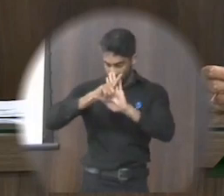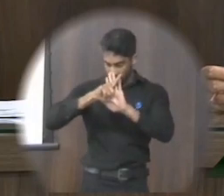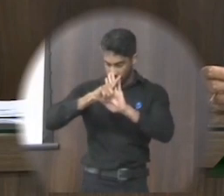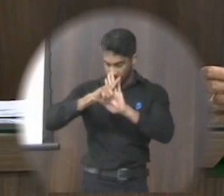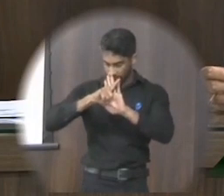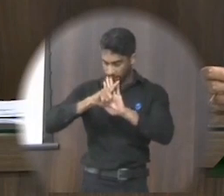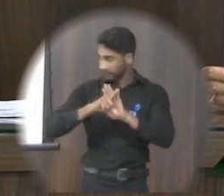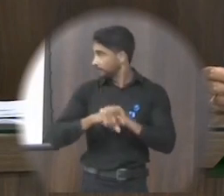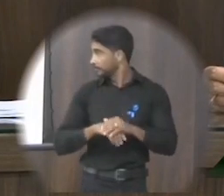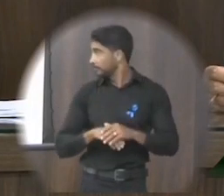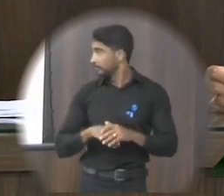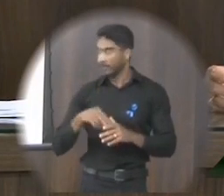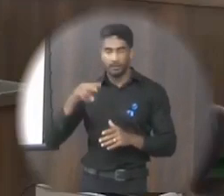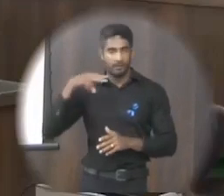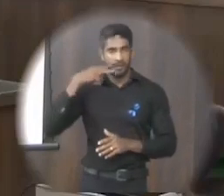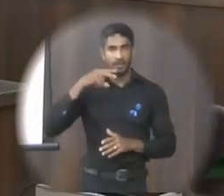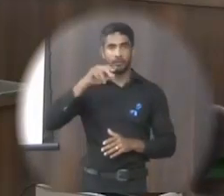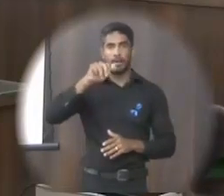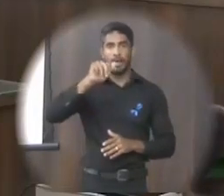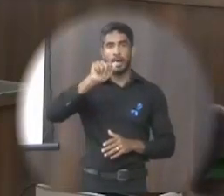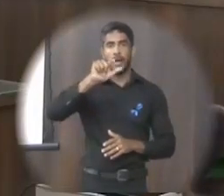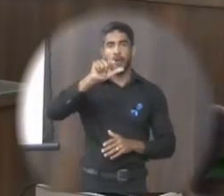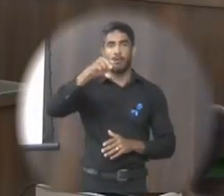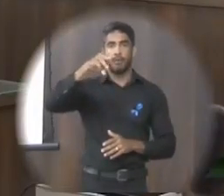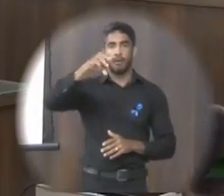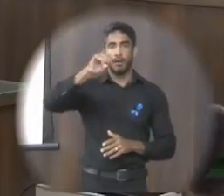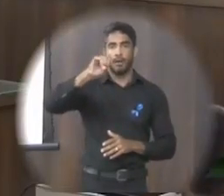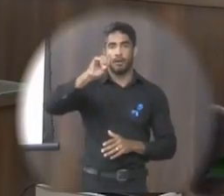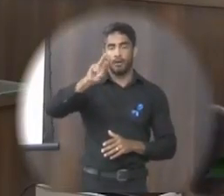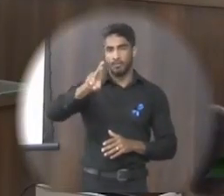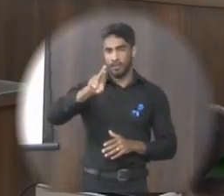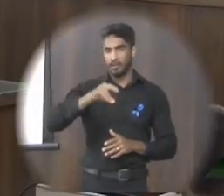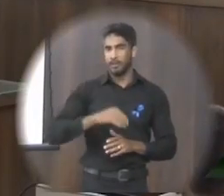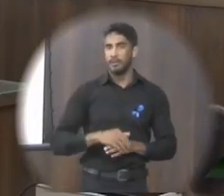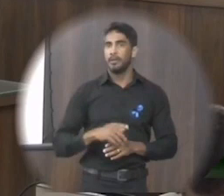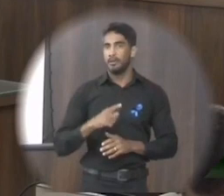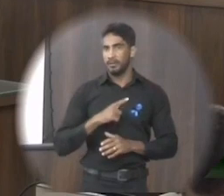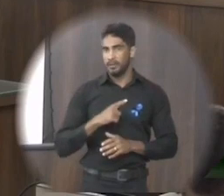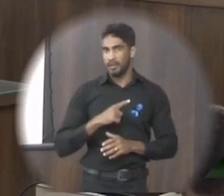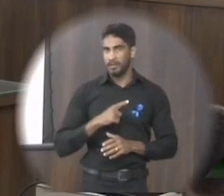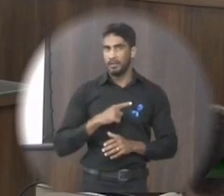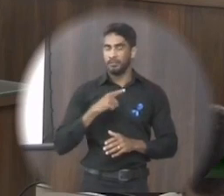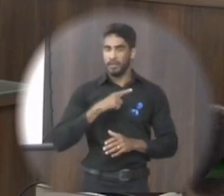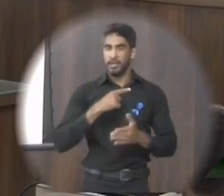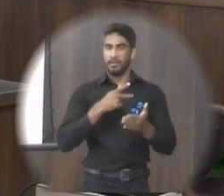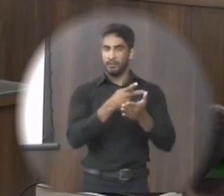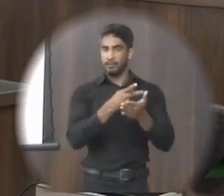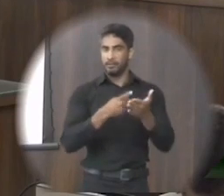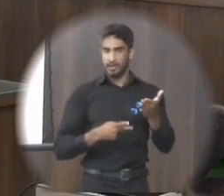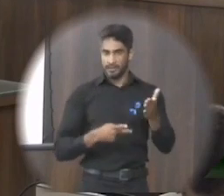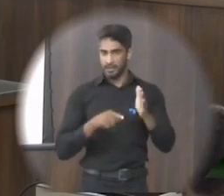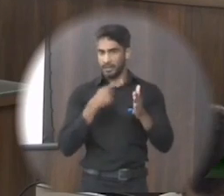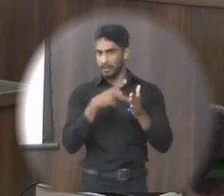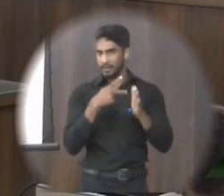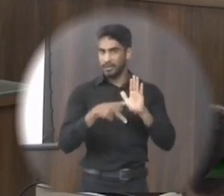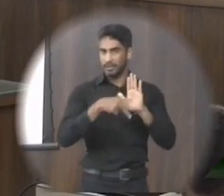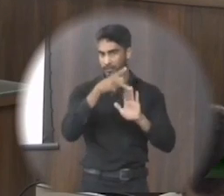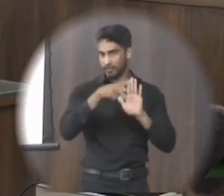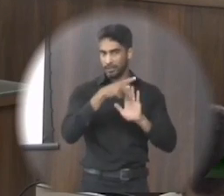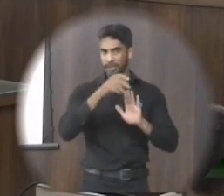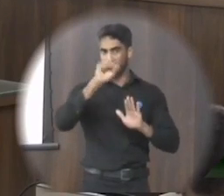Presidente, palavra. Vereador Almir. Eu gostaria de fazer uma conclusão. Em tempo ainda, tem um parecer aqui deste projeto, dos